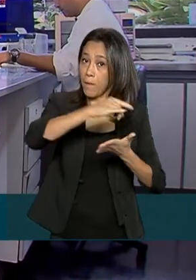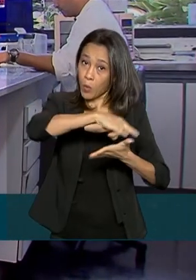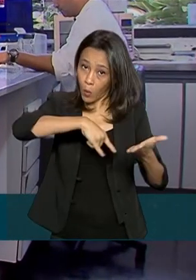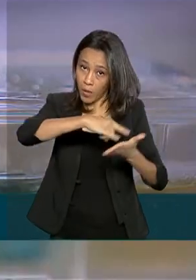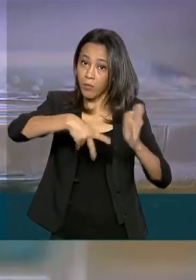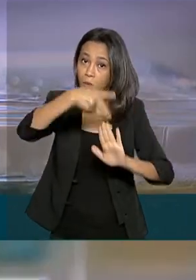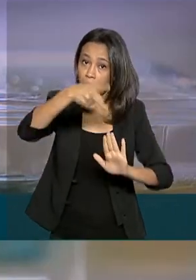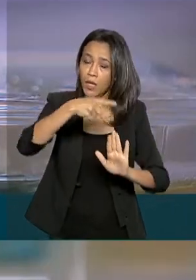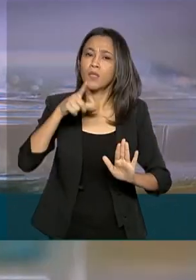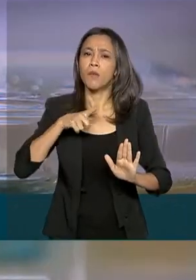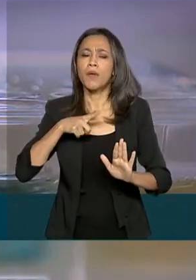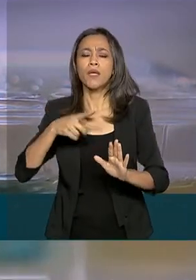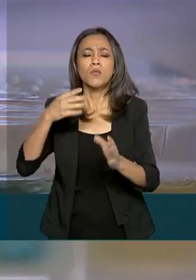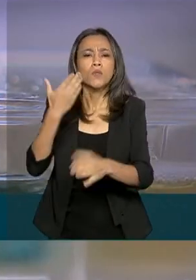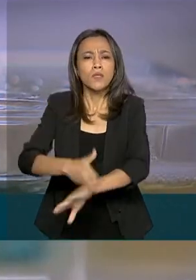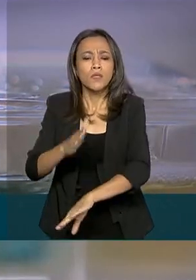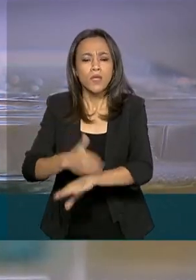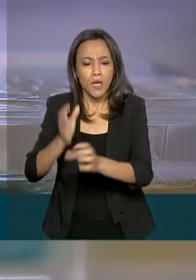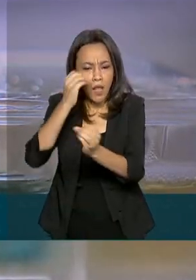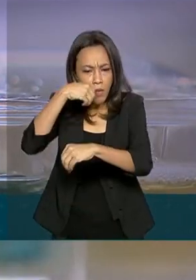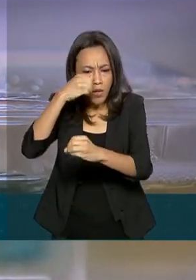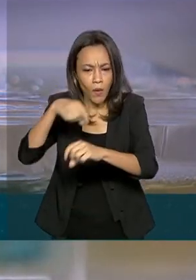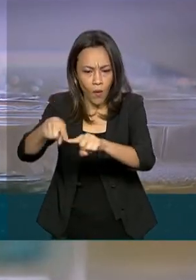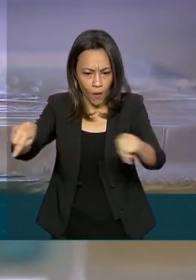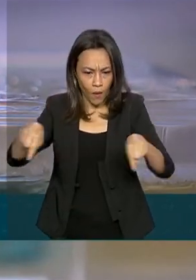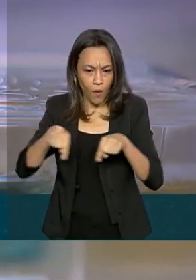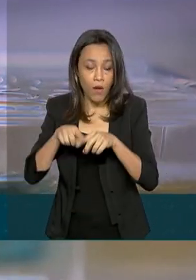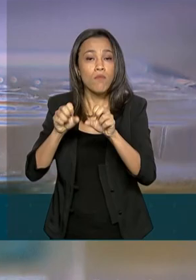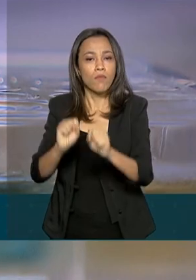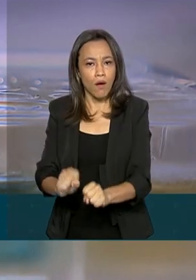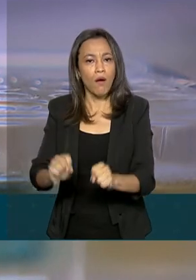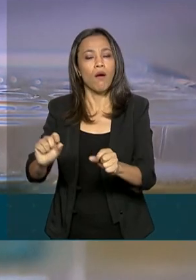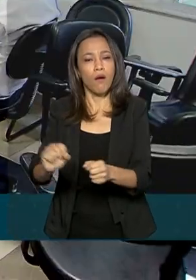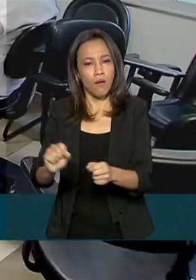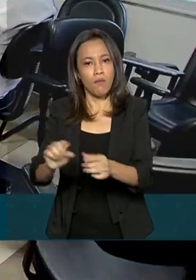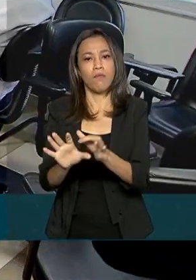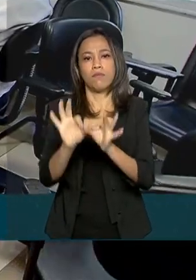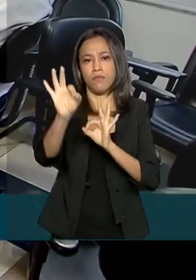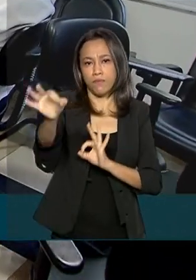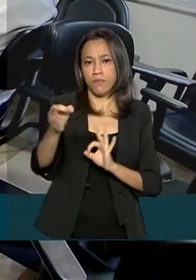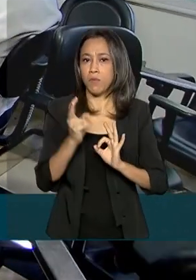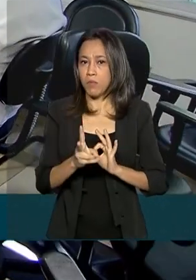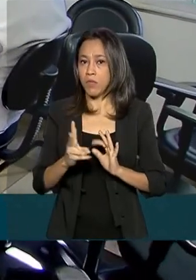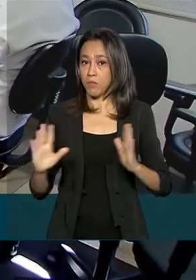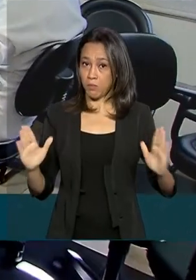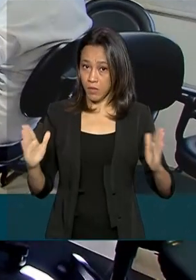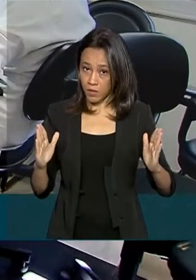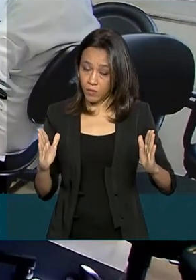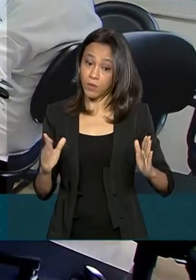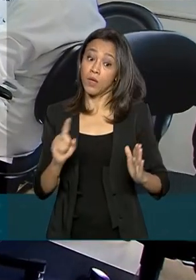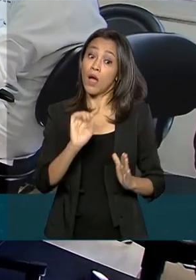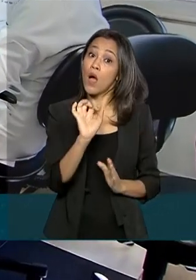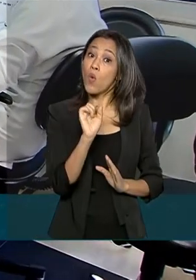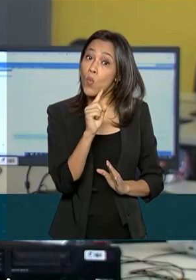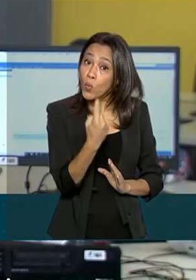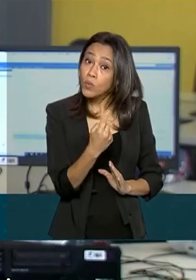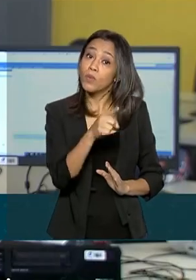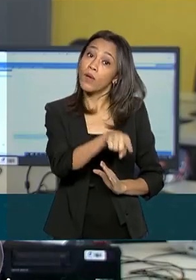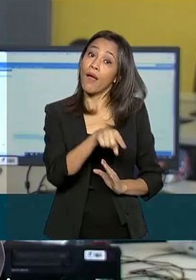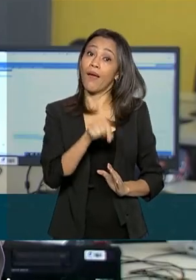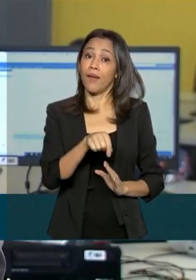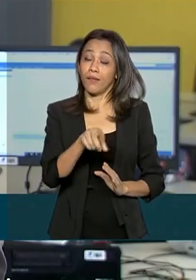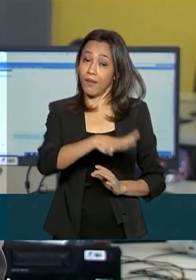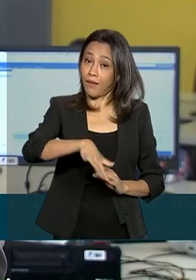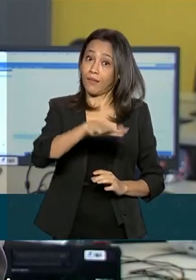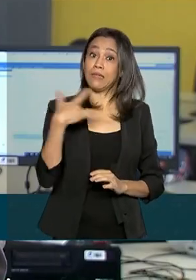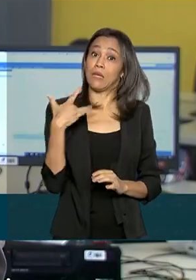práticas em laboratórios, que também poderão ser feitas à distância no mesmo período. A única exceção é para os cursos da área de saúde. Maurício de